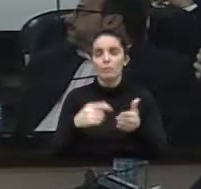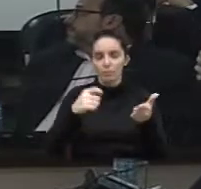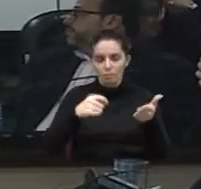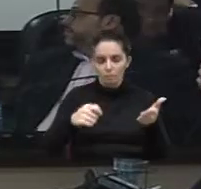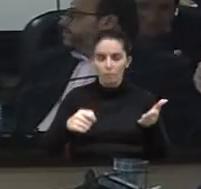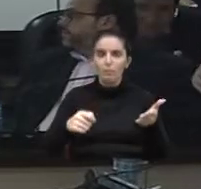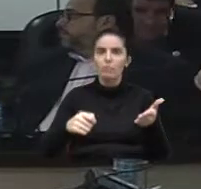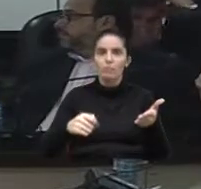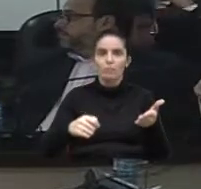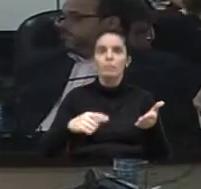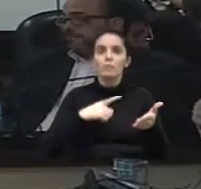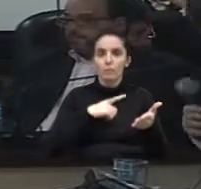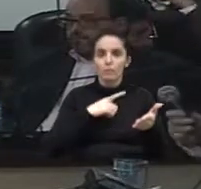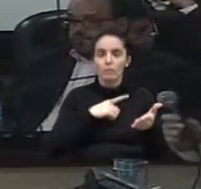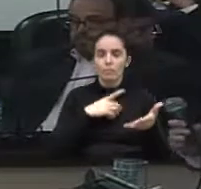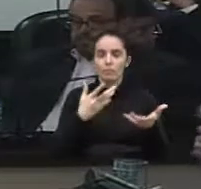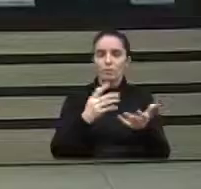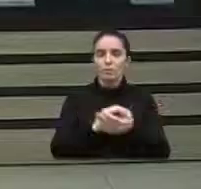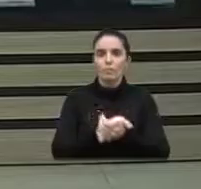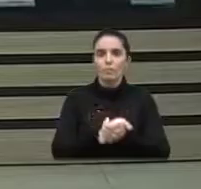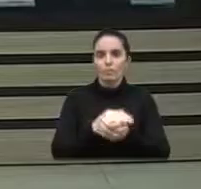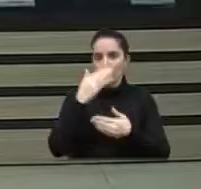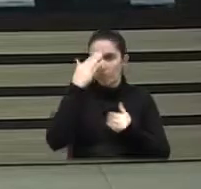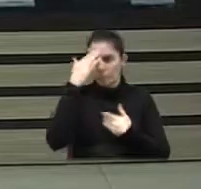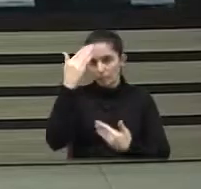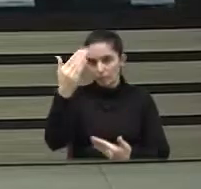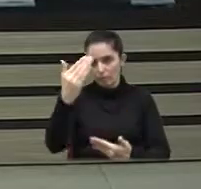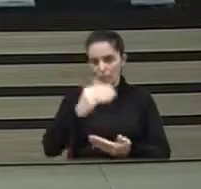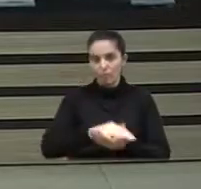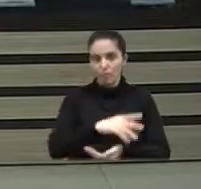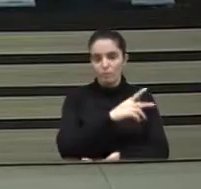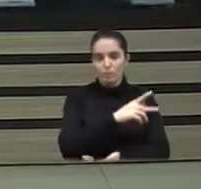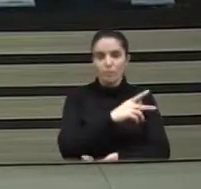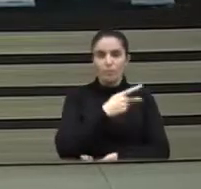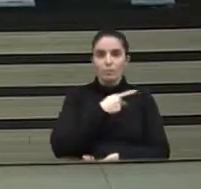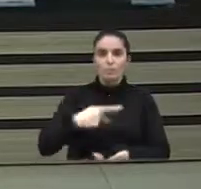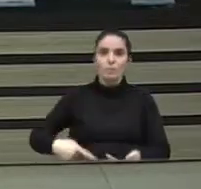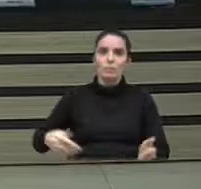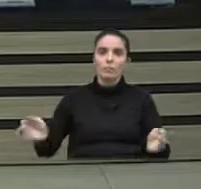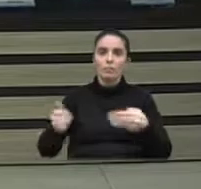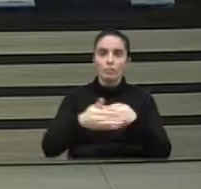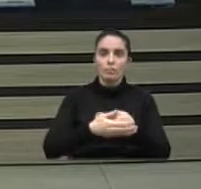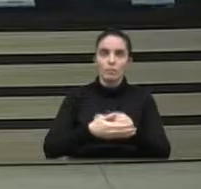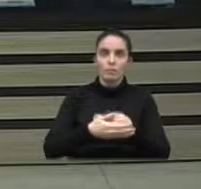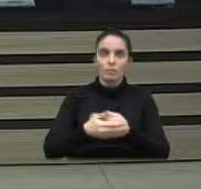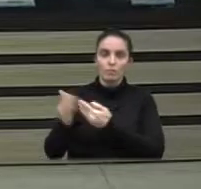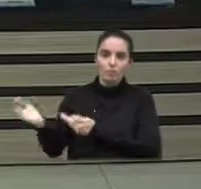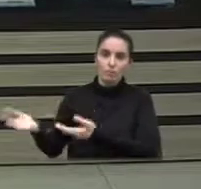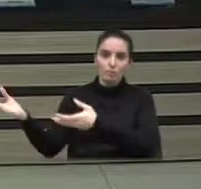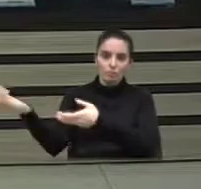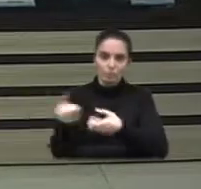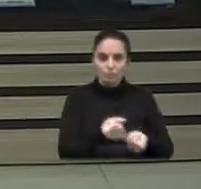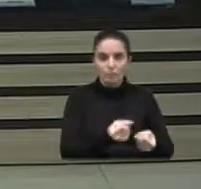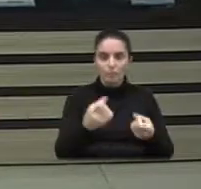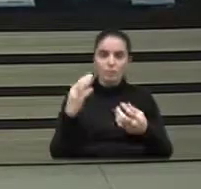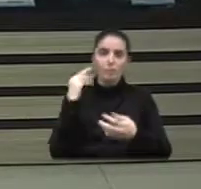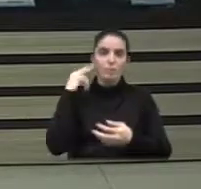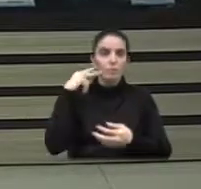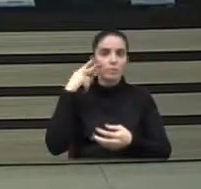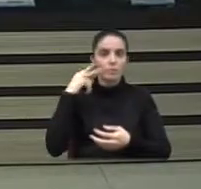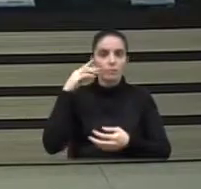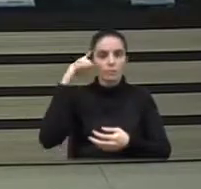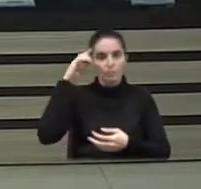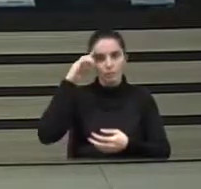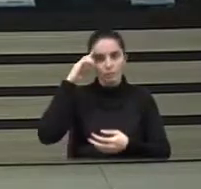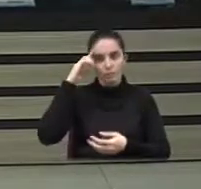gente só quer para... É isso. Obrigado, senhor. A presidência encerra a presente sessão. Essa presidência convoca os senhores vereadores para a sessão